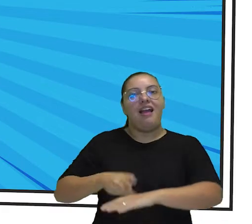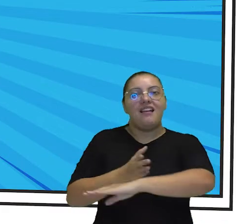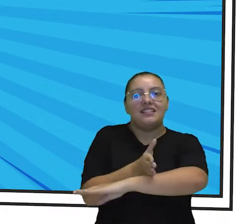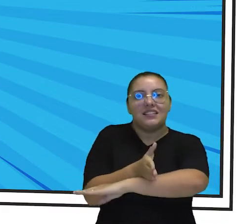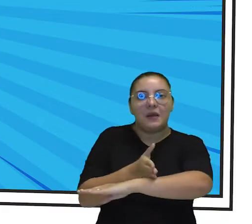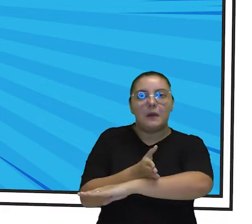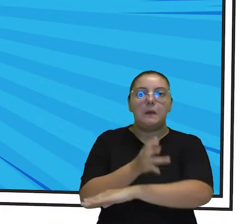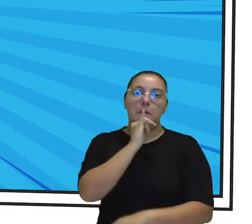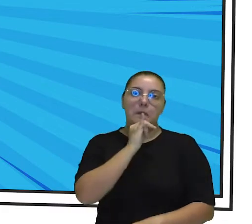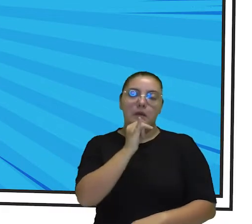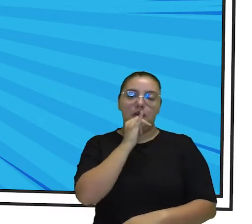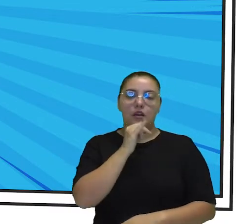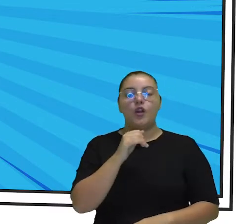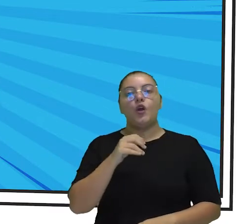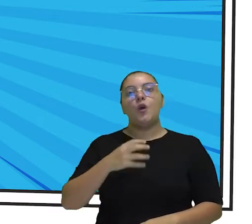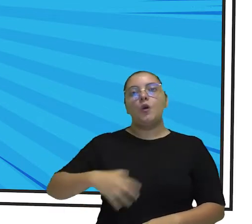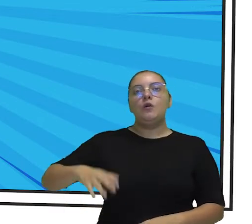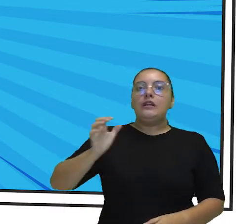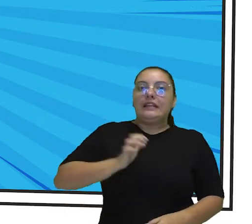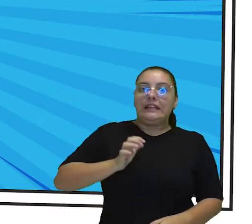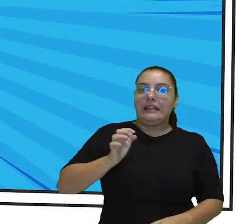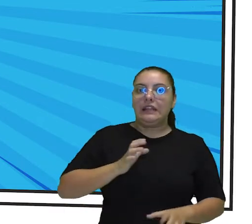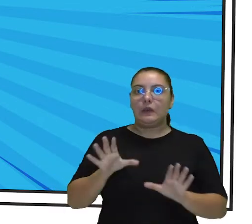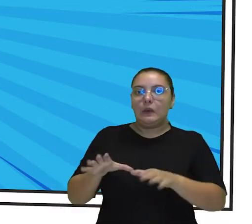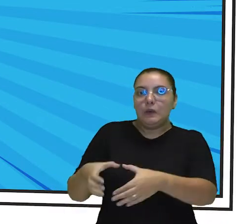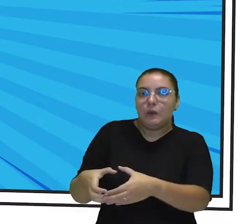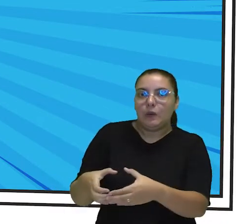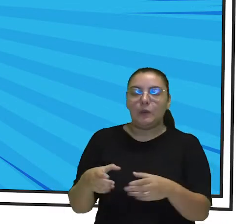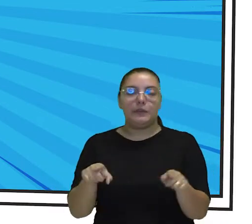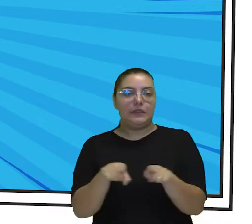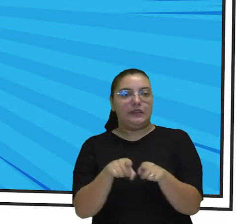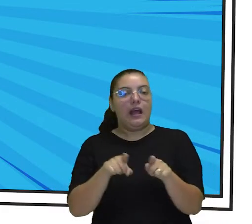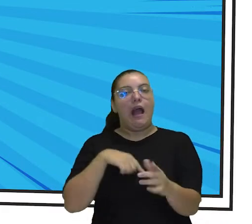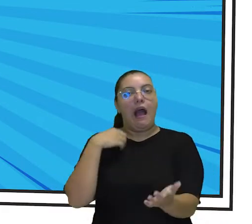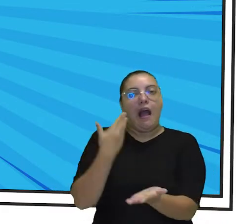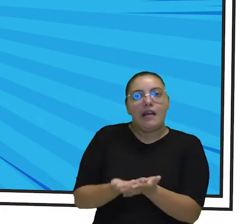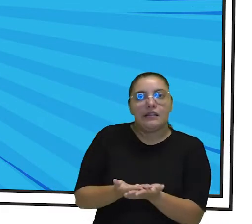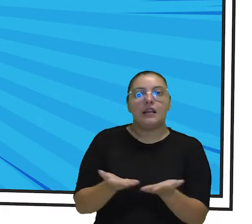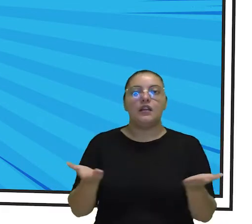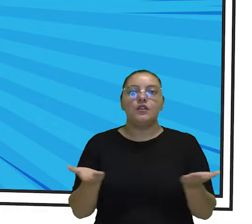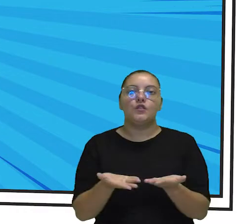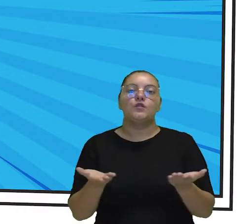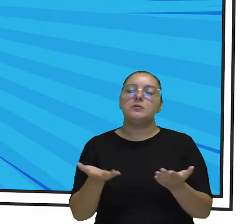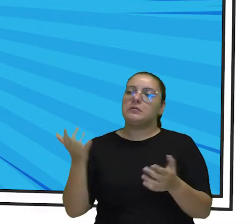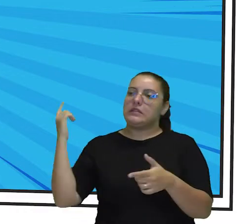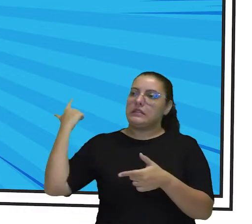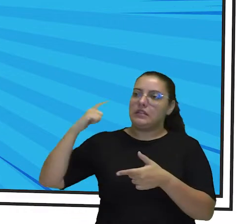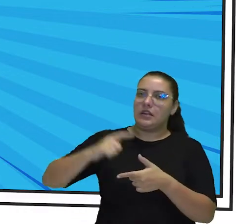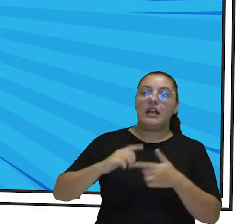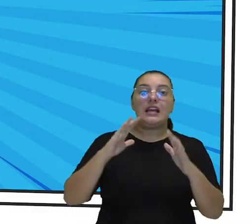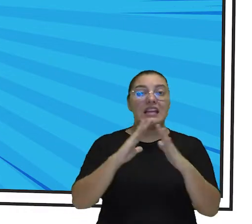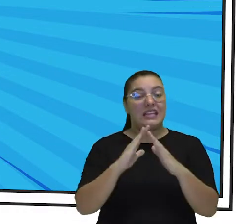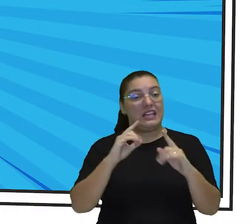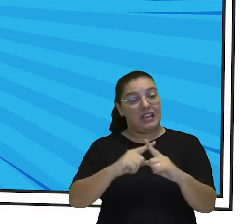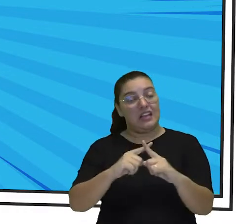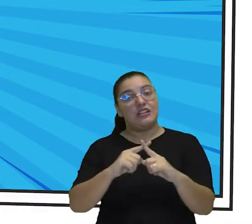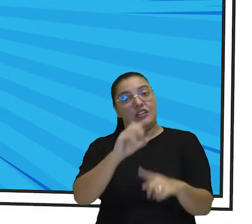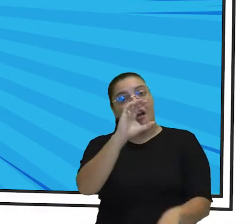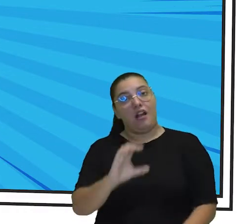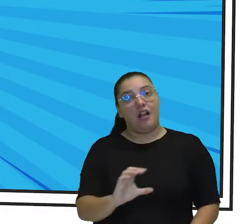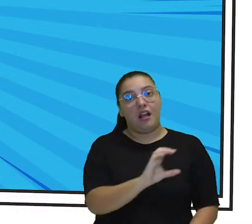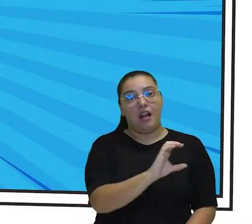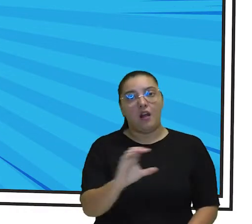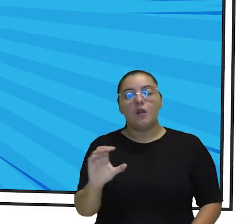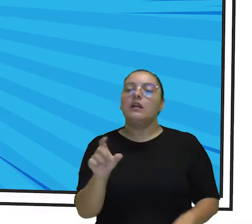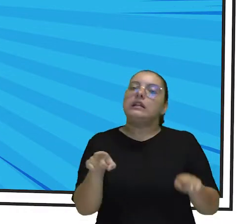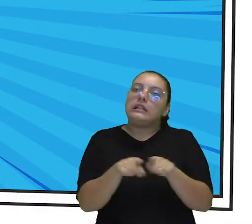por exemplo, a nobreza, o domínio que ainda existe, a tradição que ainda existe da Igreja Católica, mas